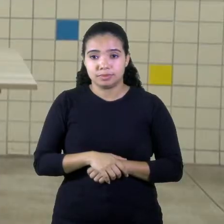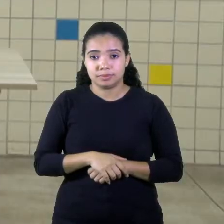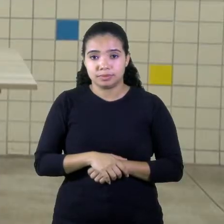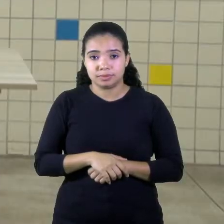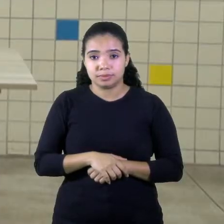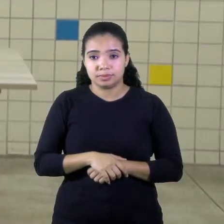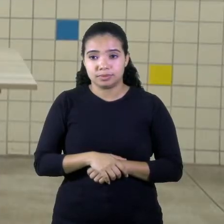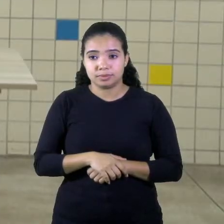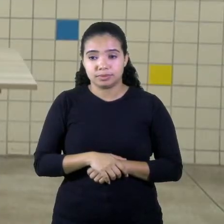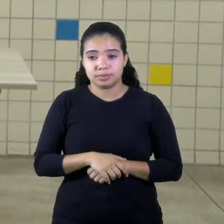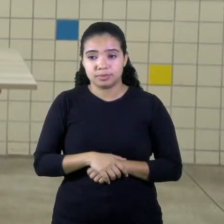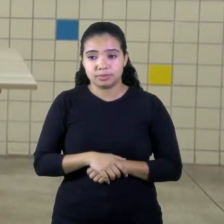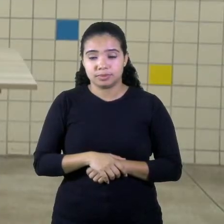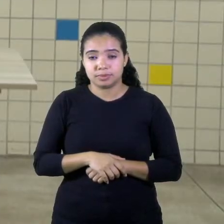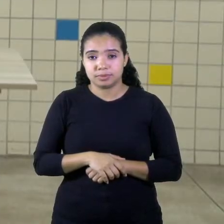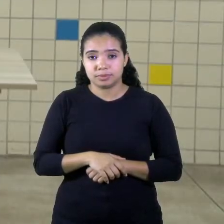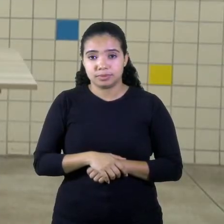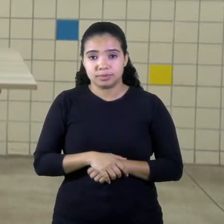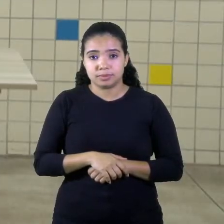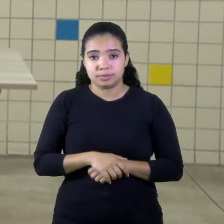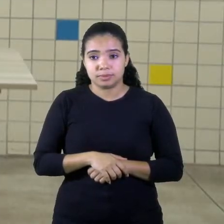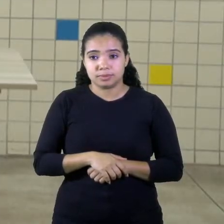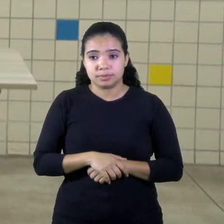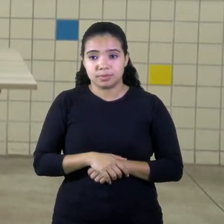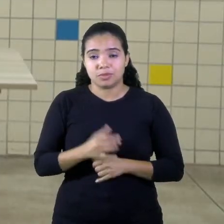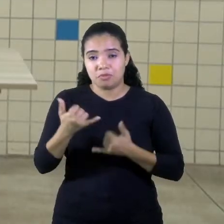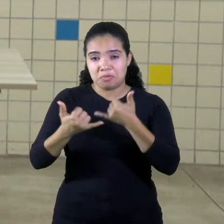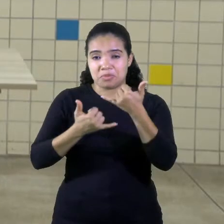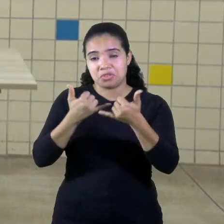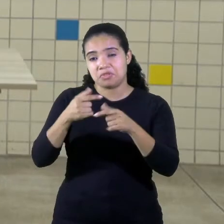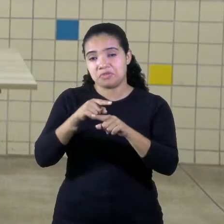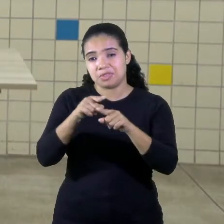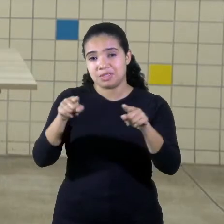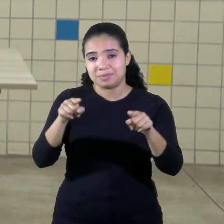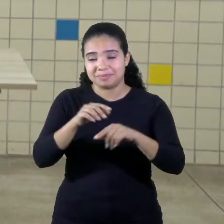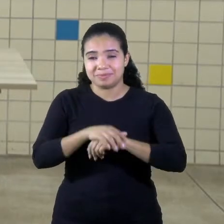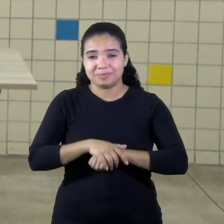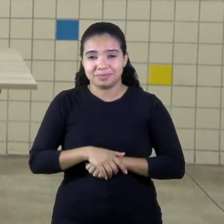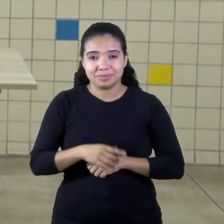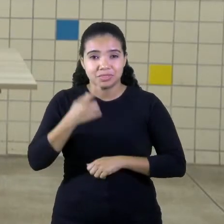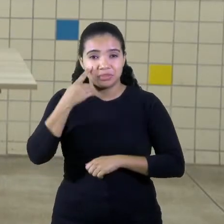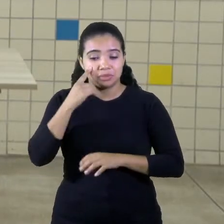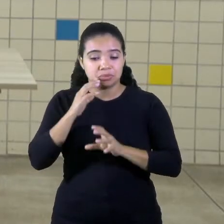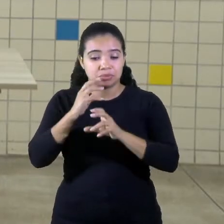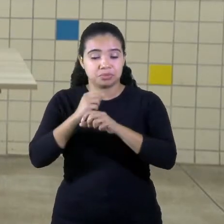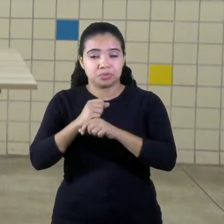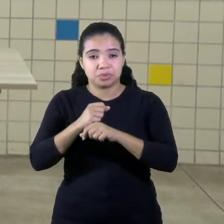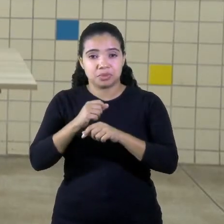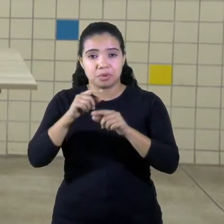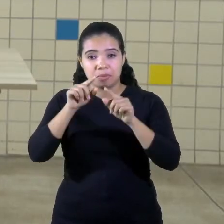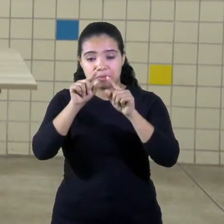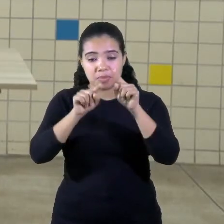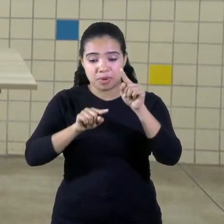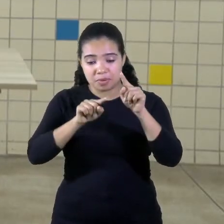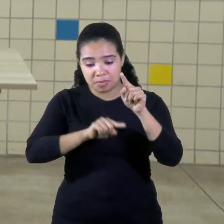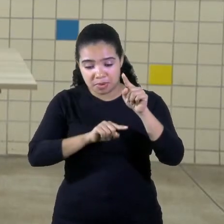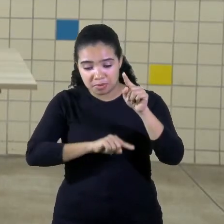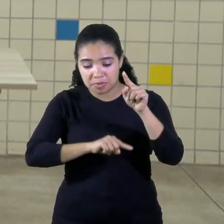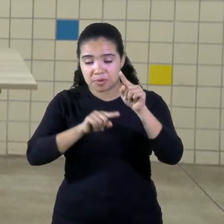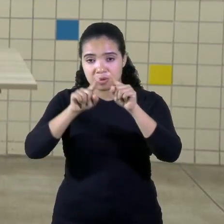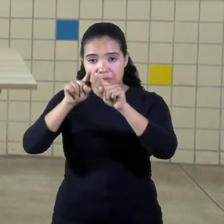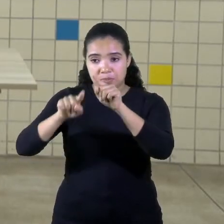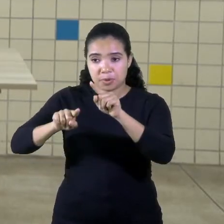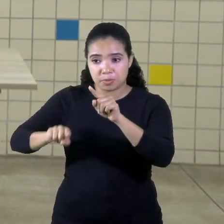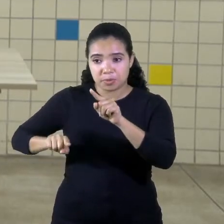Eu vou brincar um pouquinho com outras medidas para ver se vai ficar mais claro para vocês, ok? Então